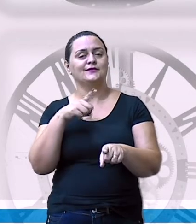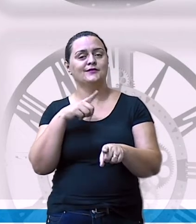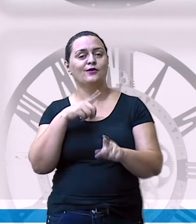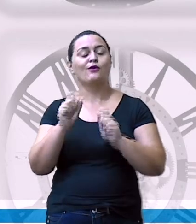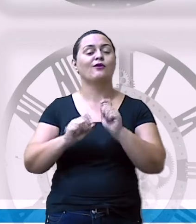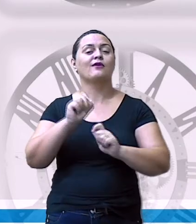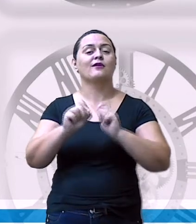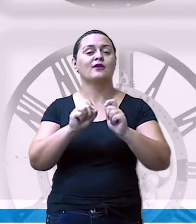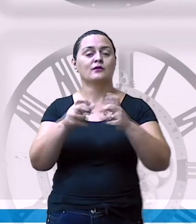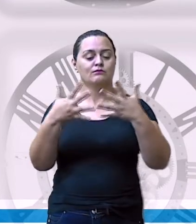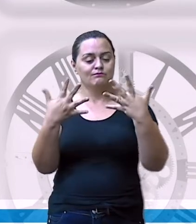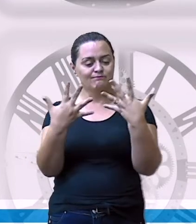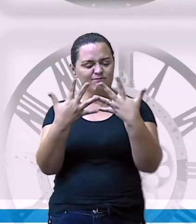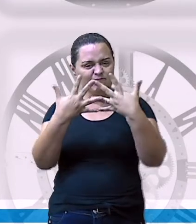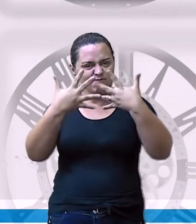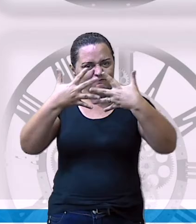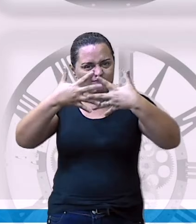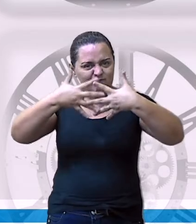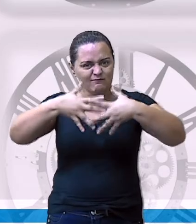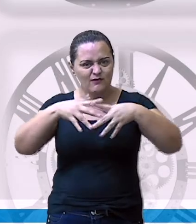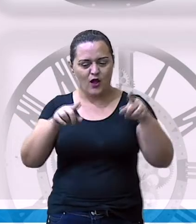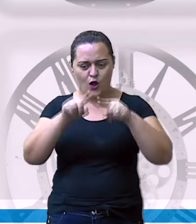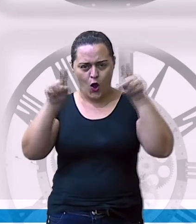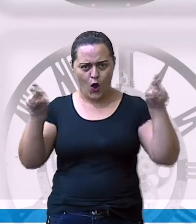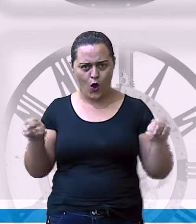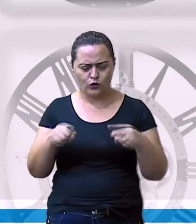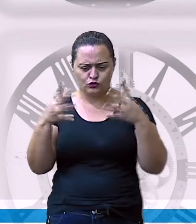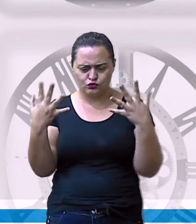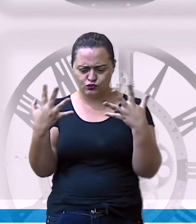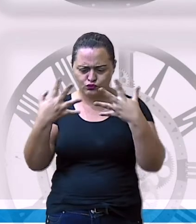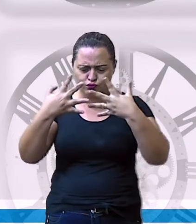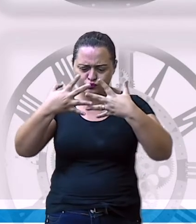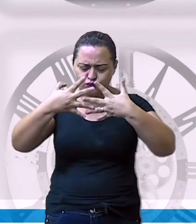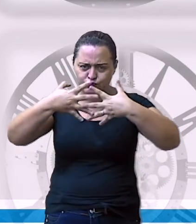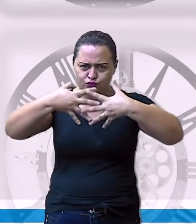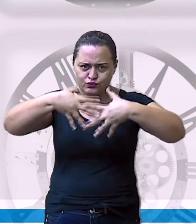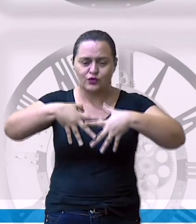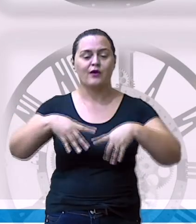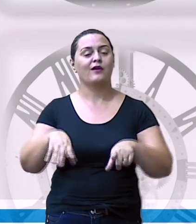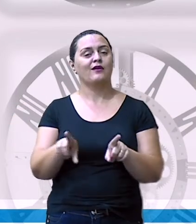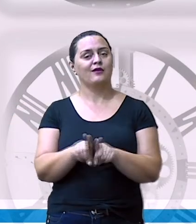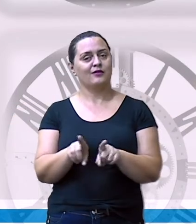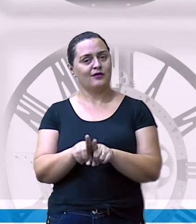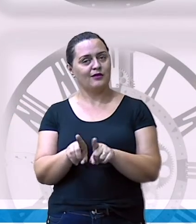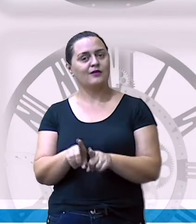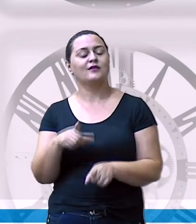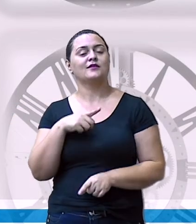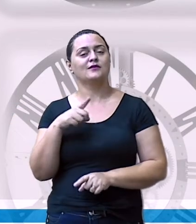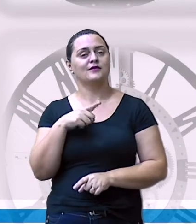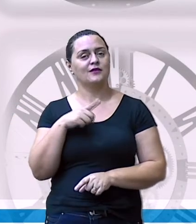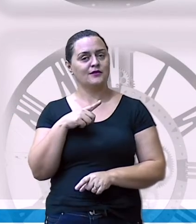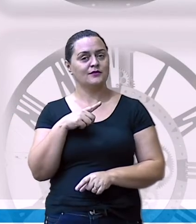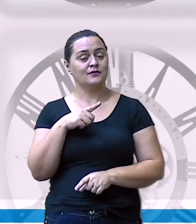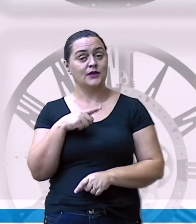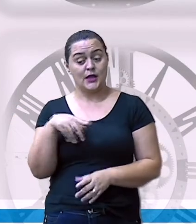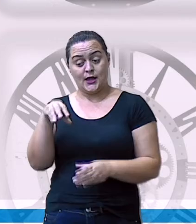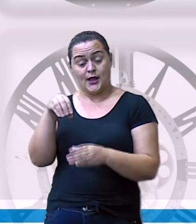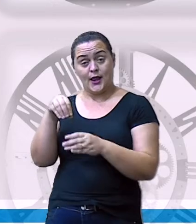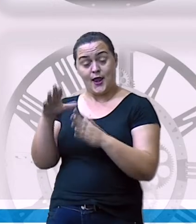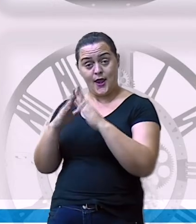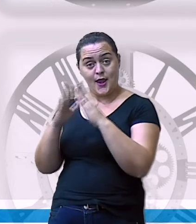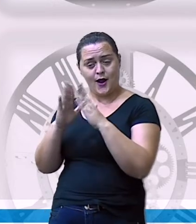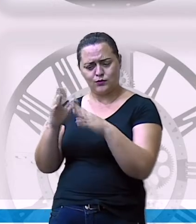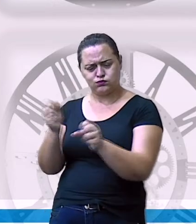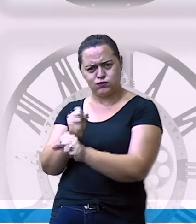que o carro funcione. Se estão mexendo na sua casa em uma construção, não é mesmo? O que a gente vai